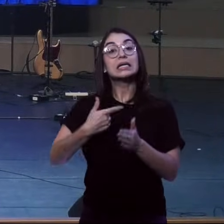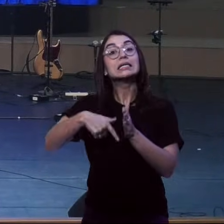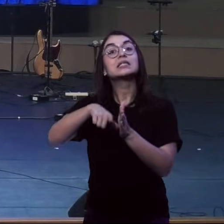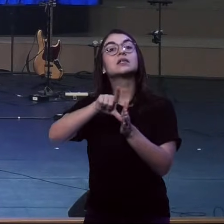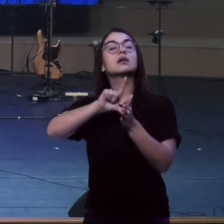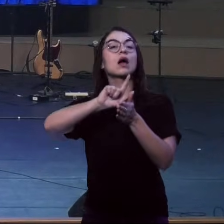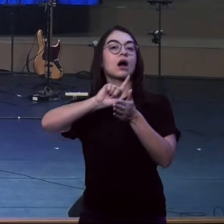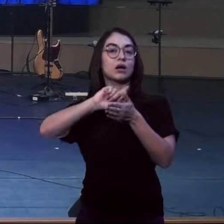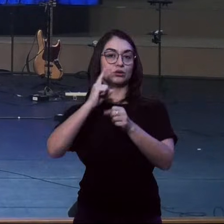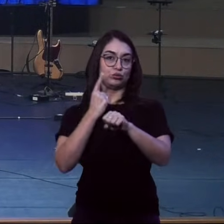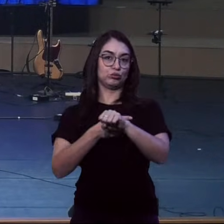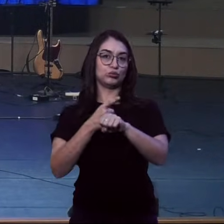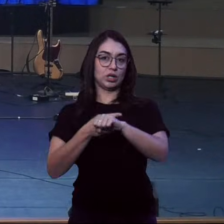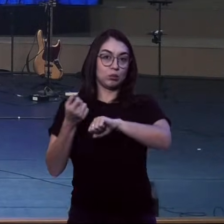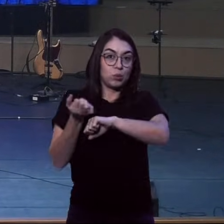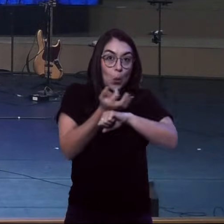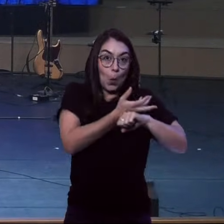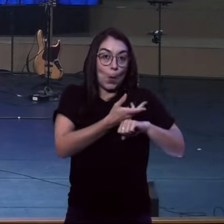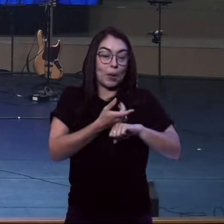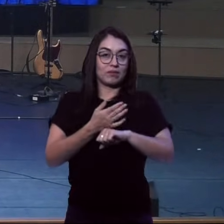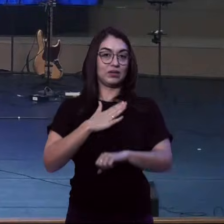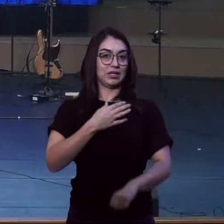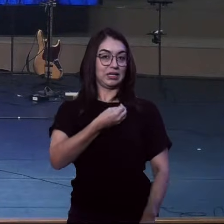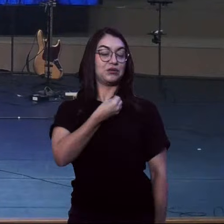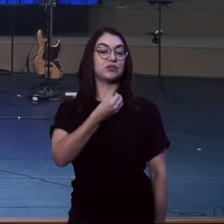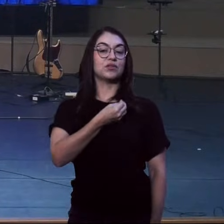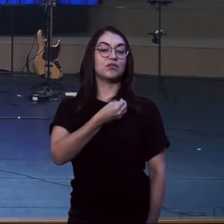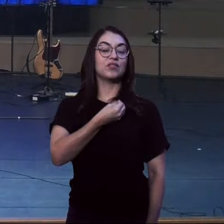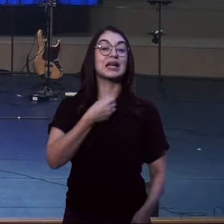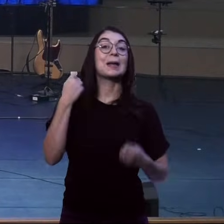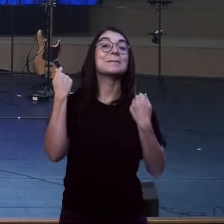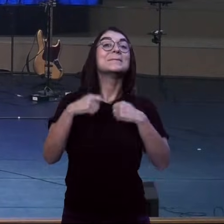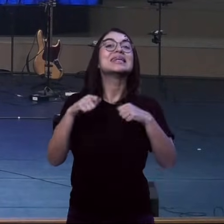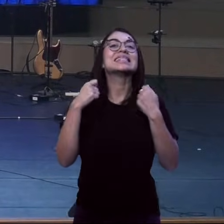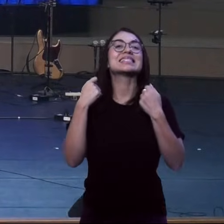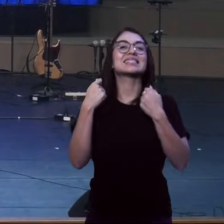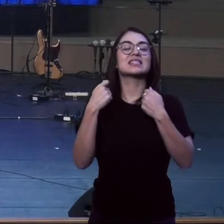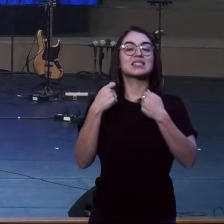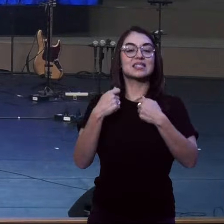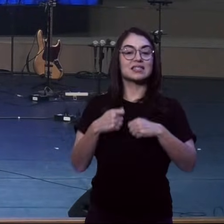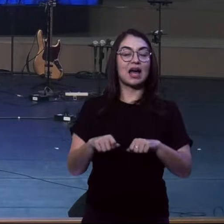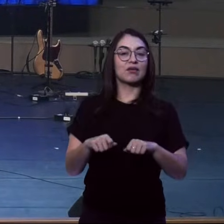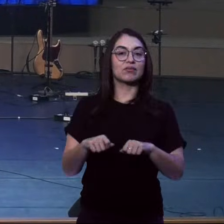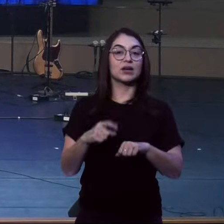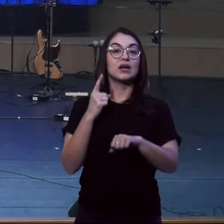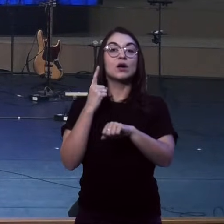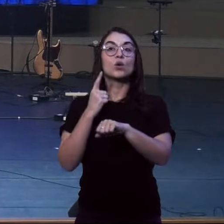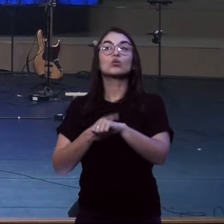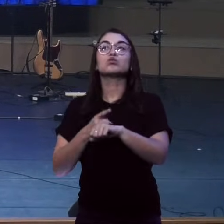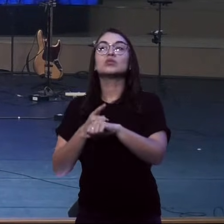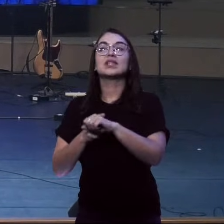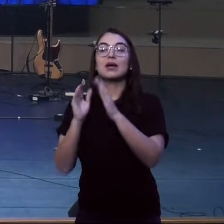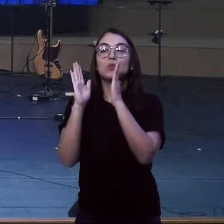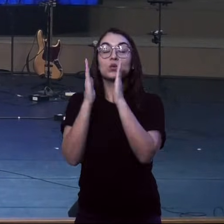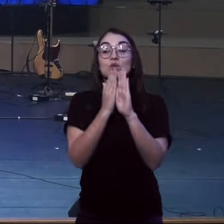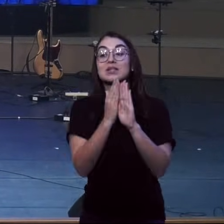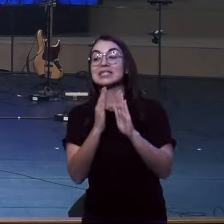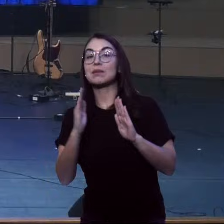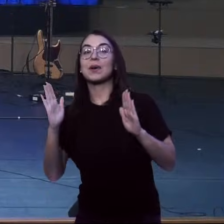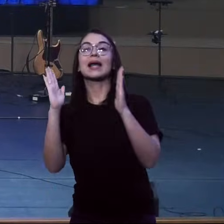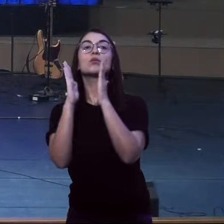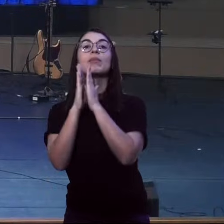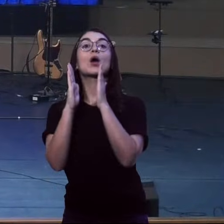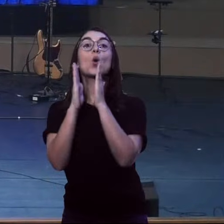cada avivamento que ele vivia, ele tinha que passar um período intenso de intercessão. E certa vez